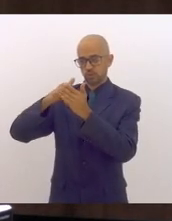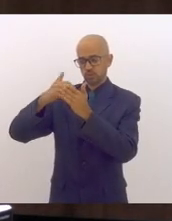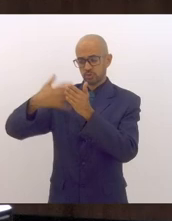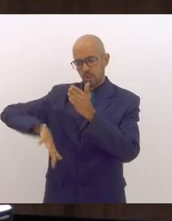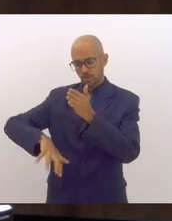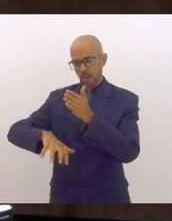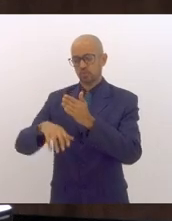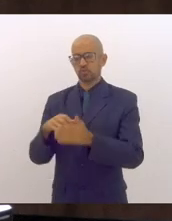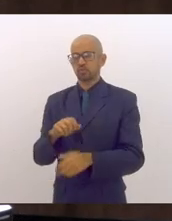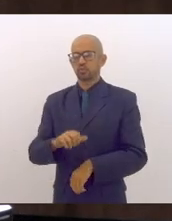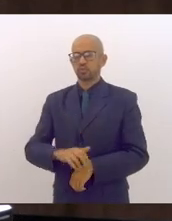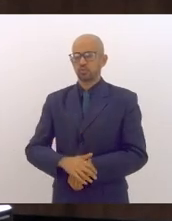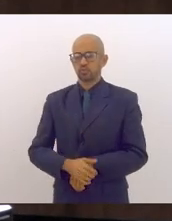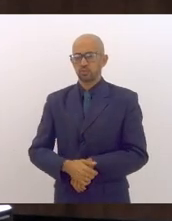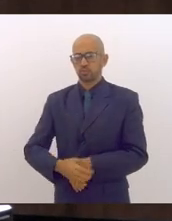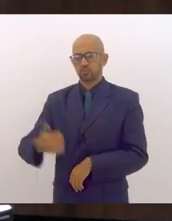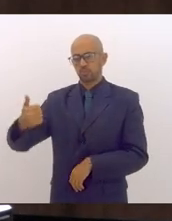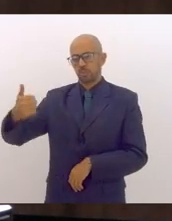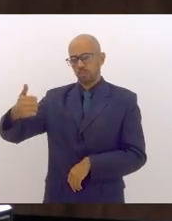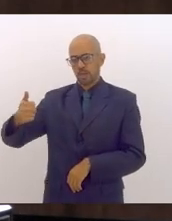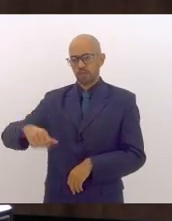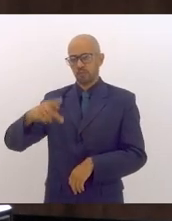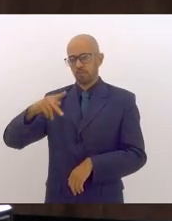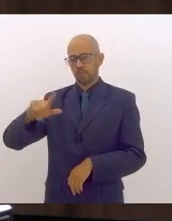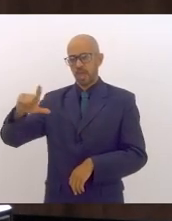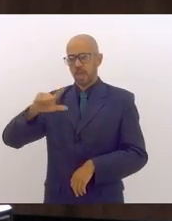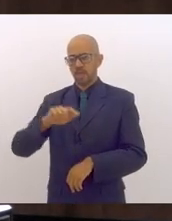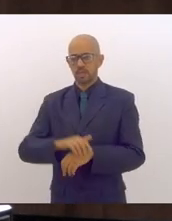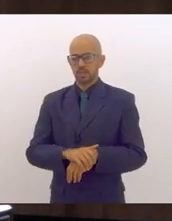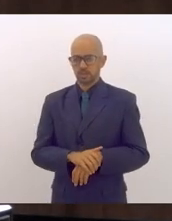derrubados. Primeiro foi o projeto de lei